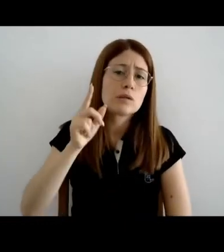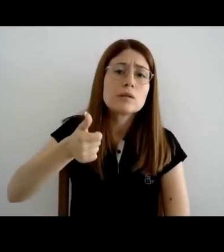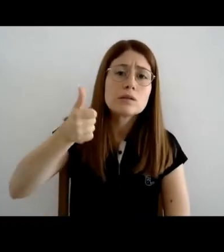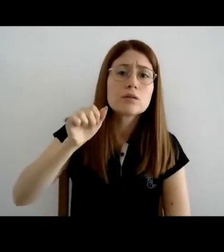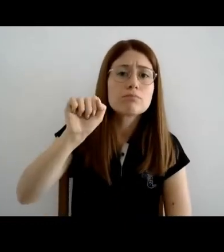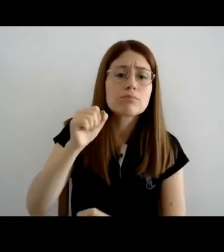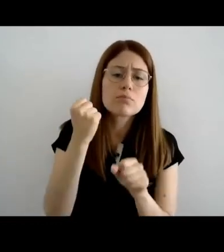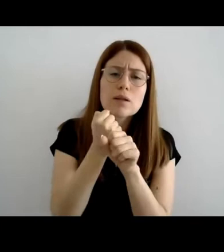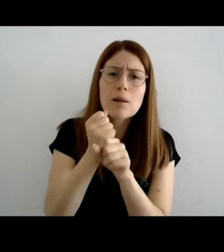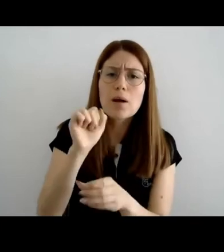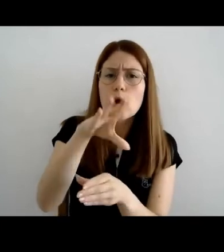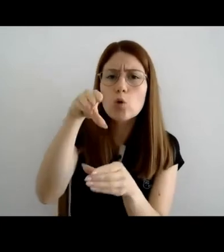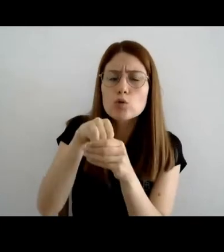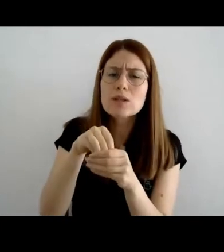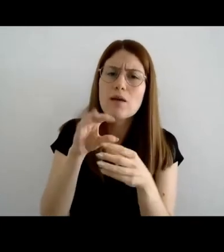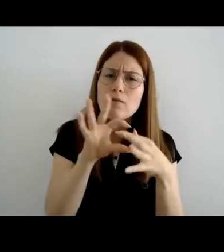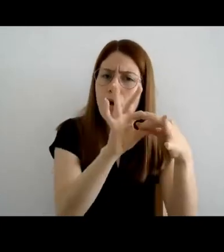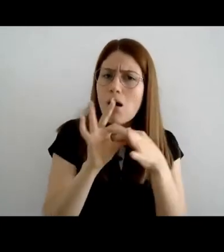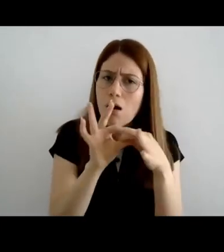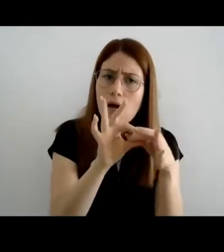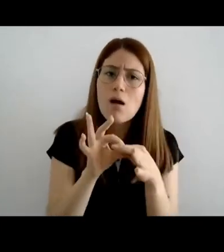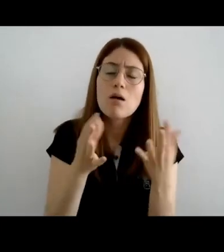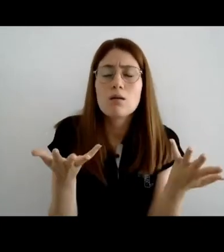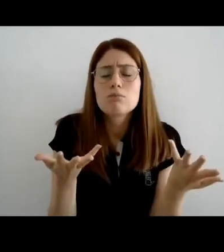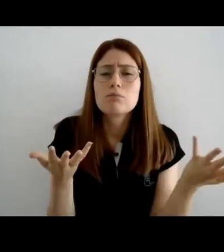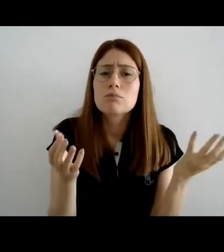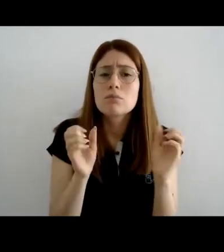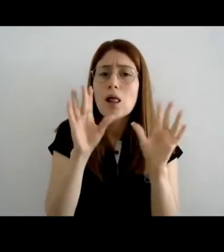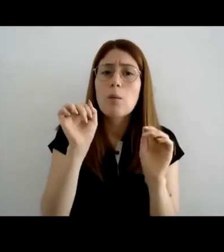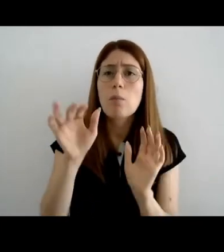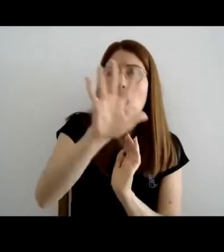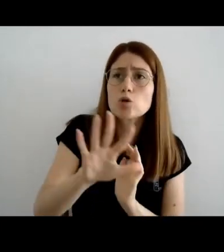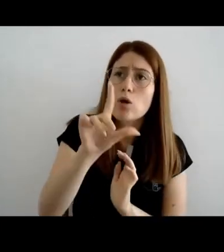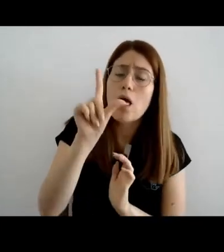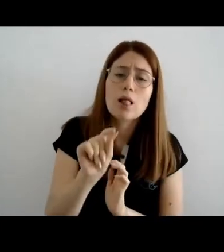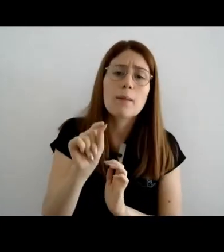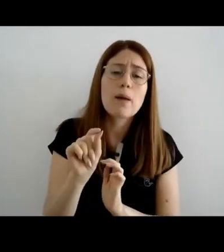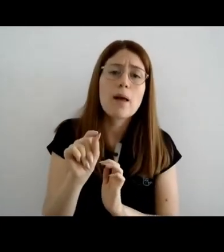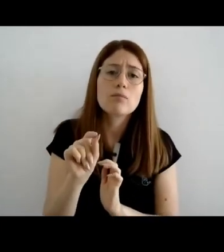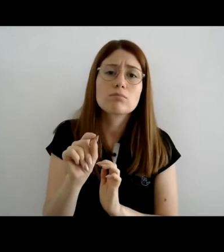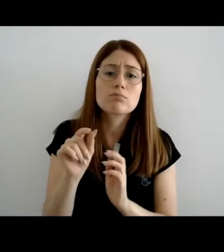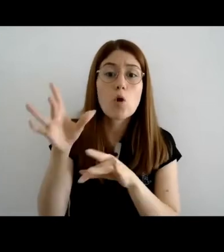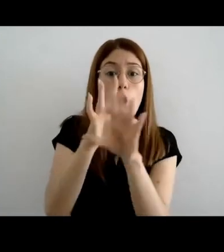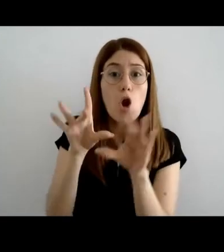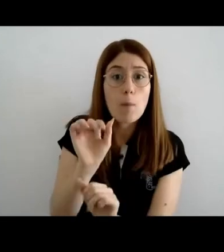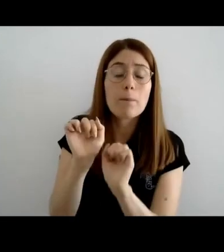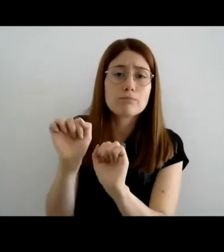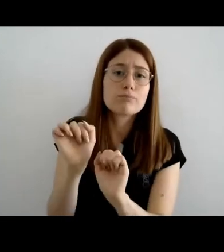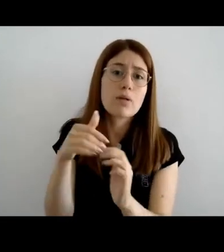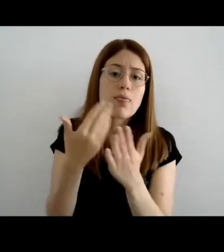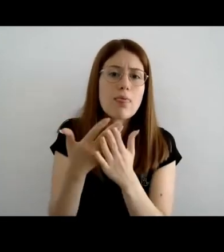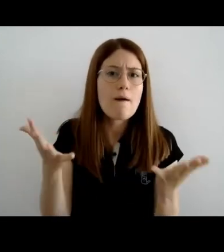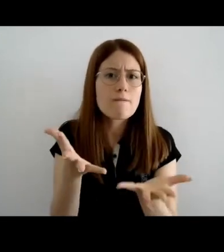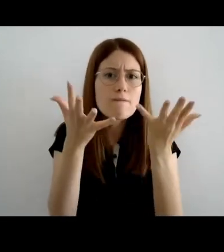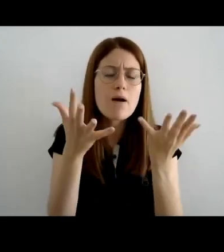trabalho inclusivas, colaborativas e que, enfim, quer no contexto nacional, quer até num contexto europeu, se possa promover